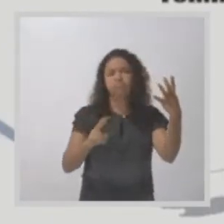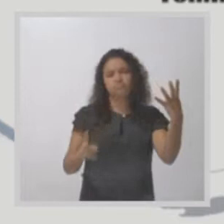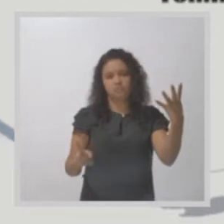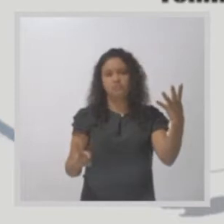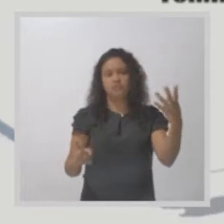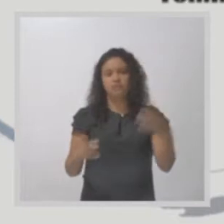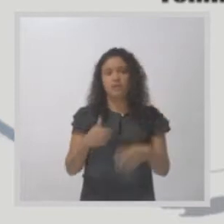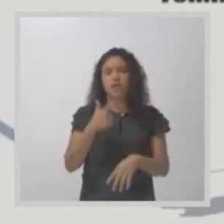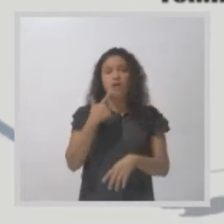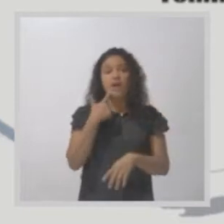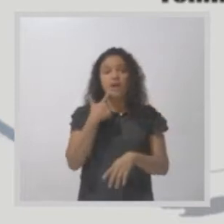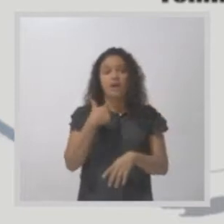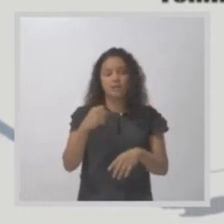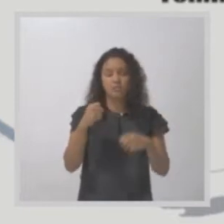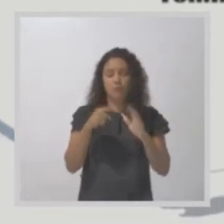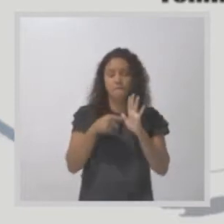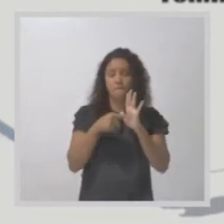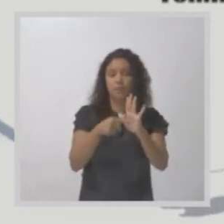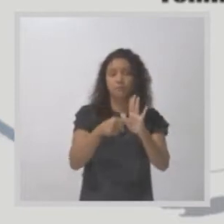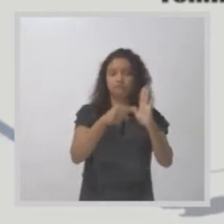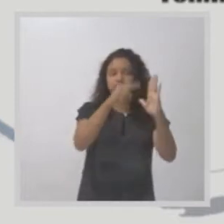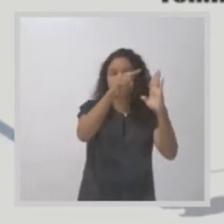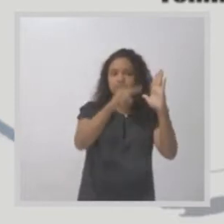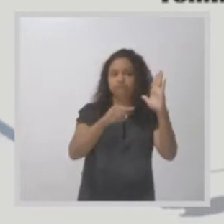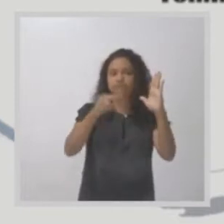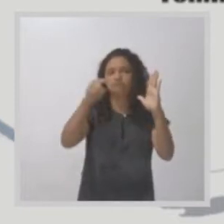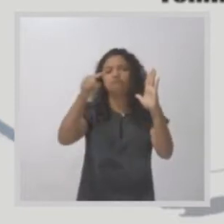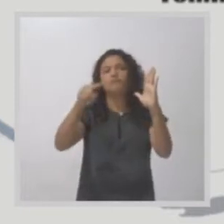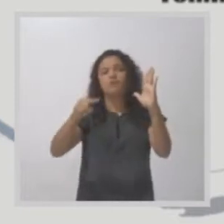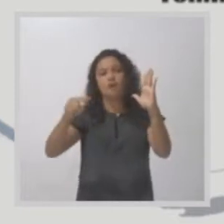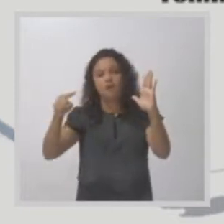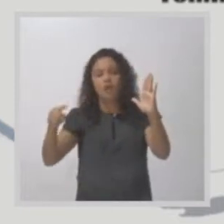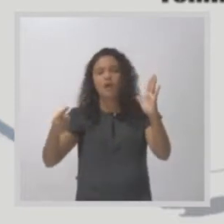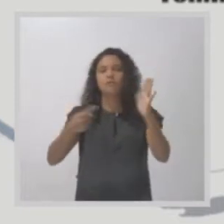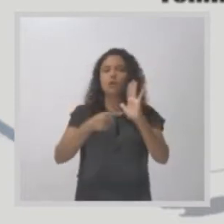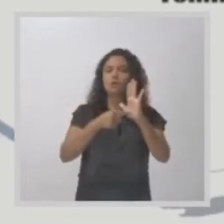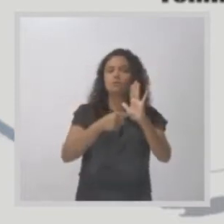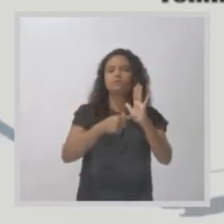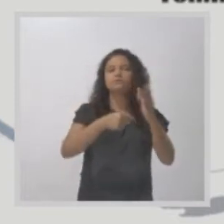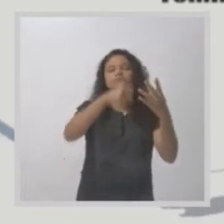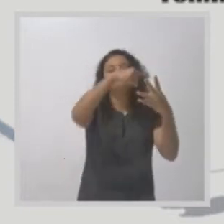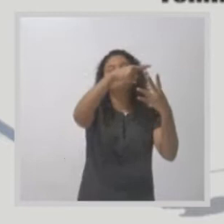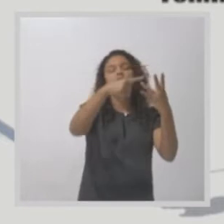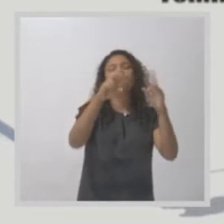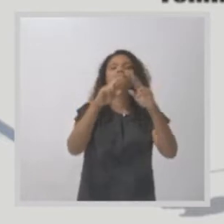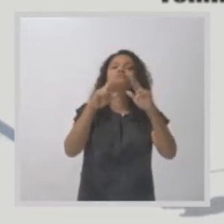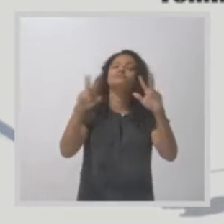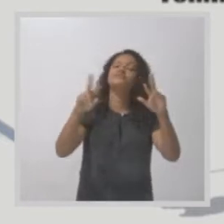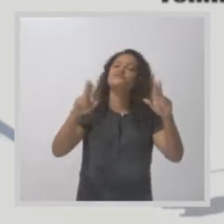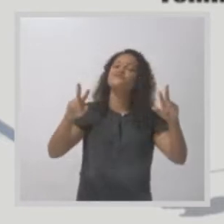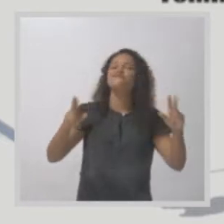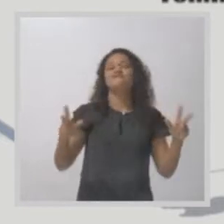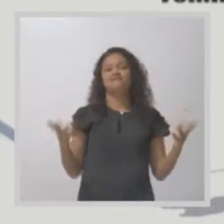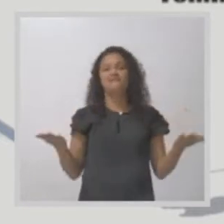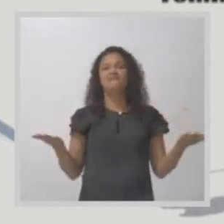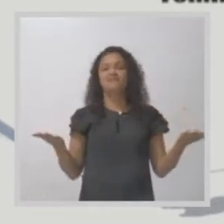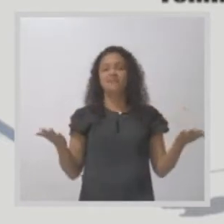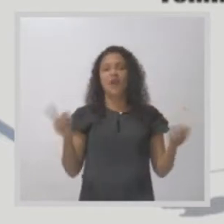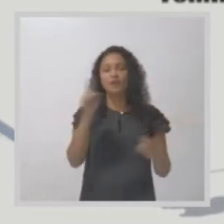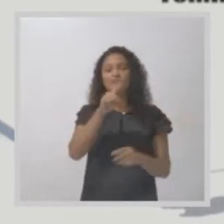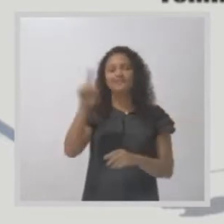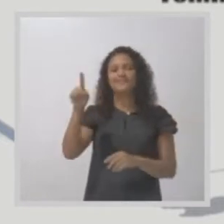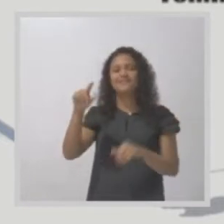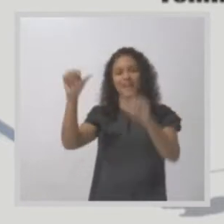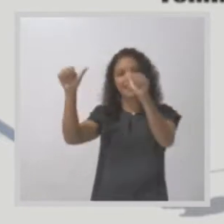apresenta muitas variações que refletem essas diferenças e constituem as variedades linguísticas. Vocês têm na